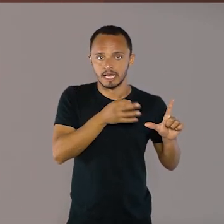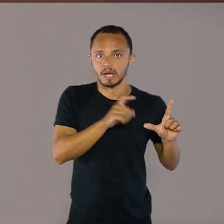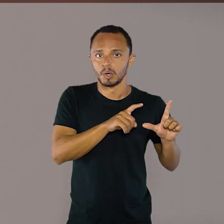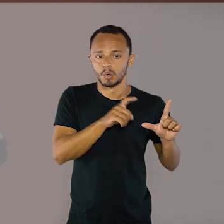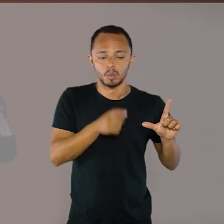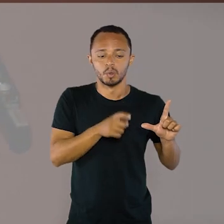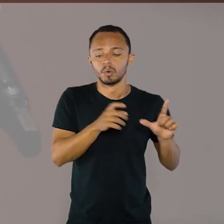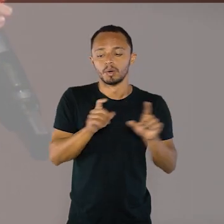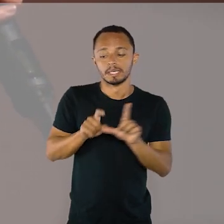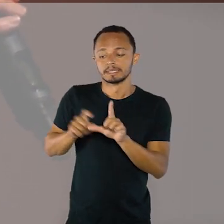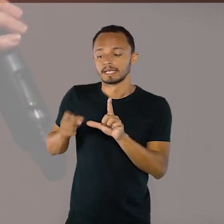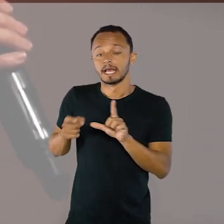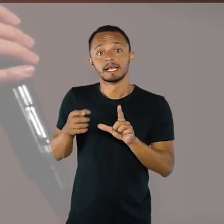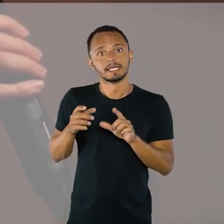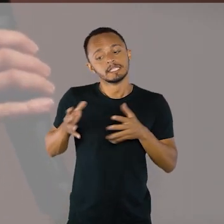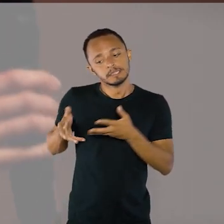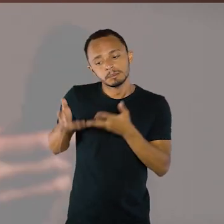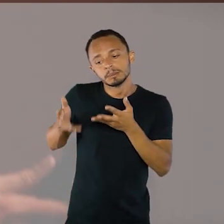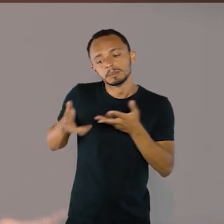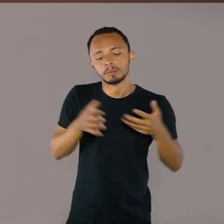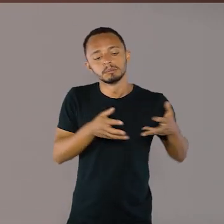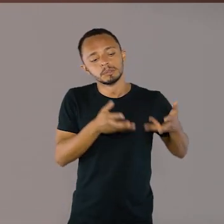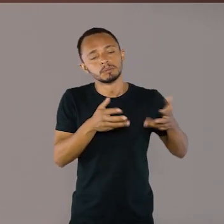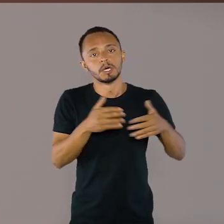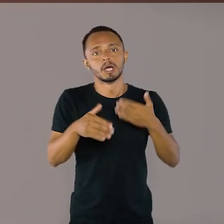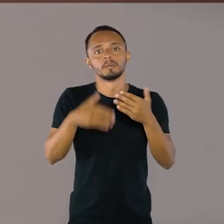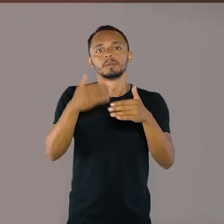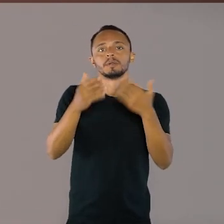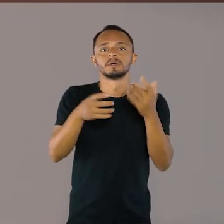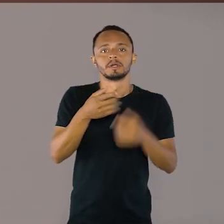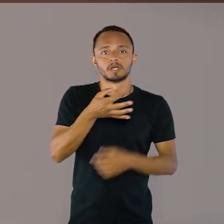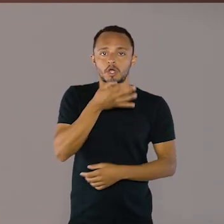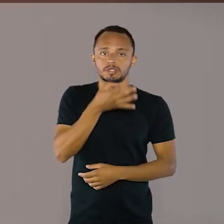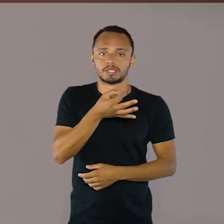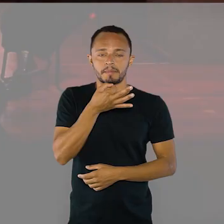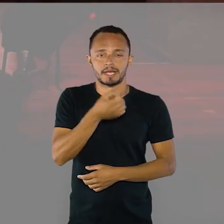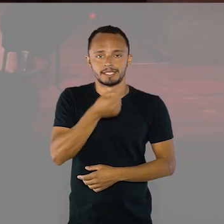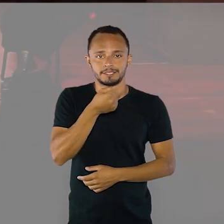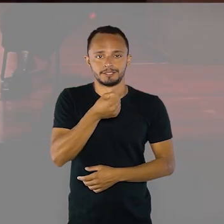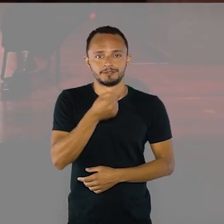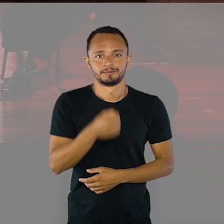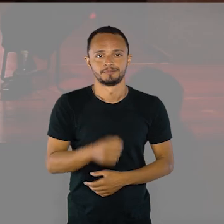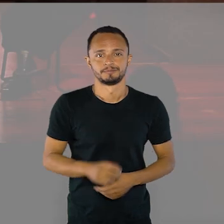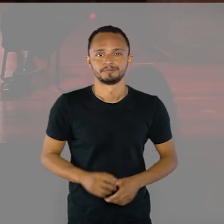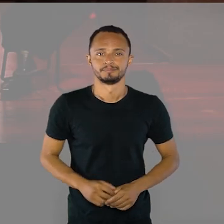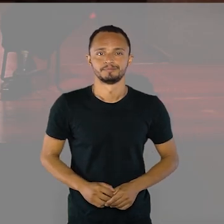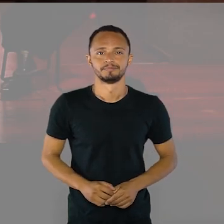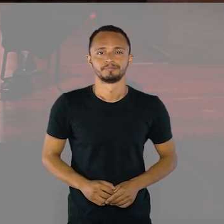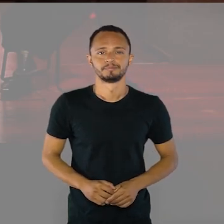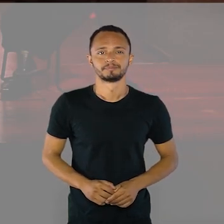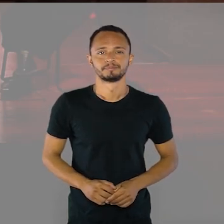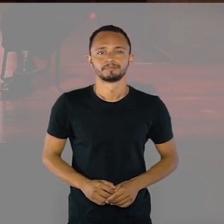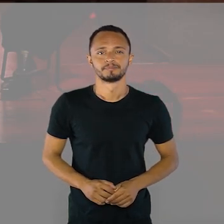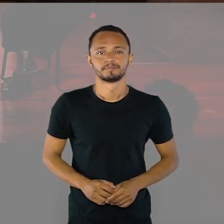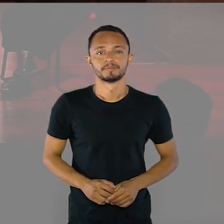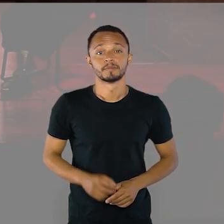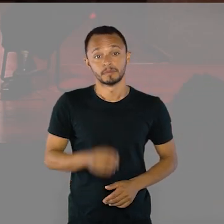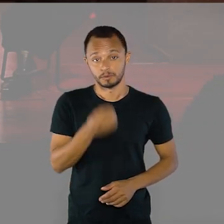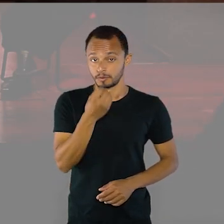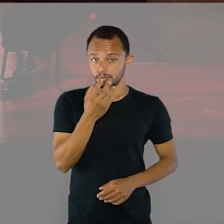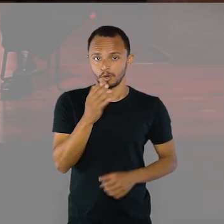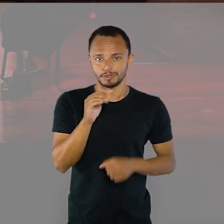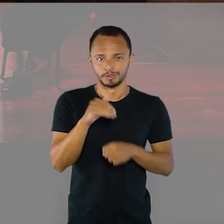e enriquece, Manu, né, nosso debate. Filho moça de óculos ali. Bom, boa noite.